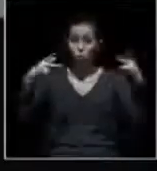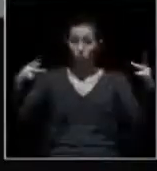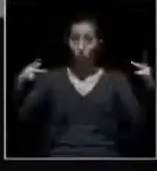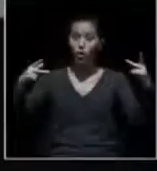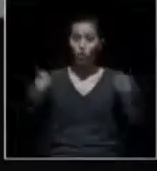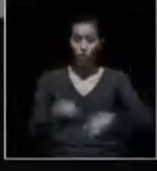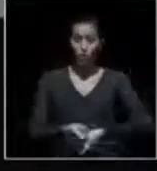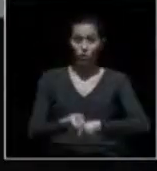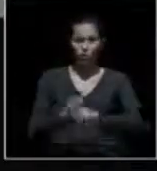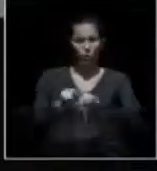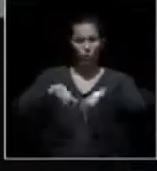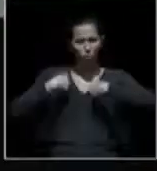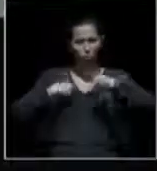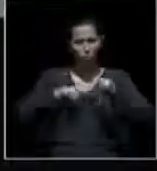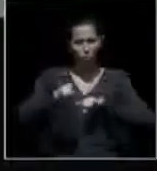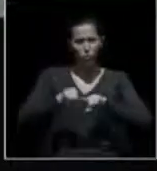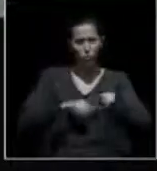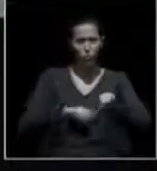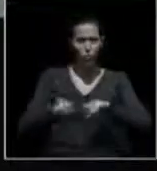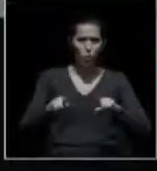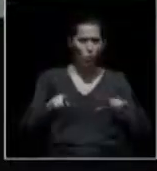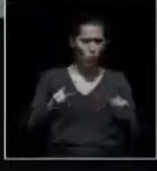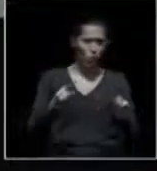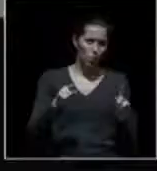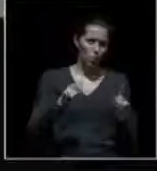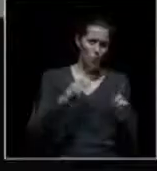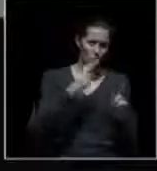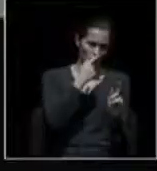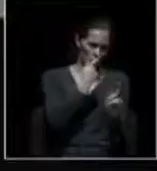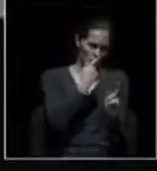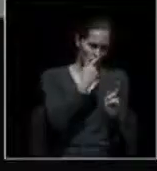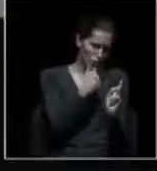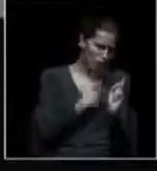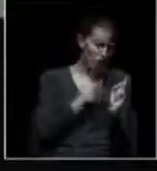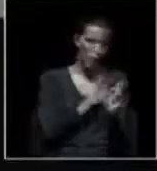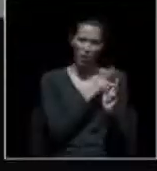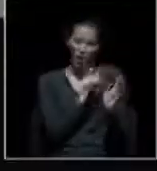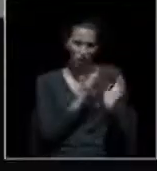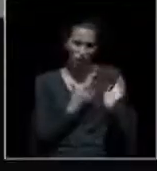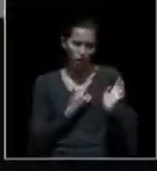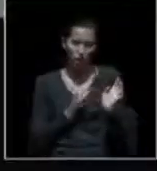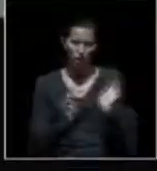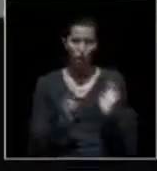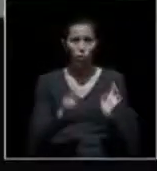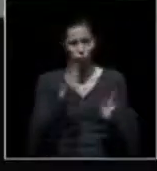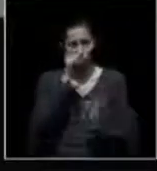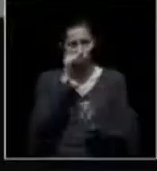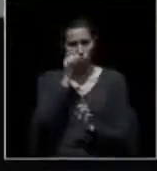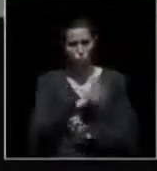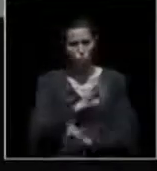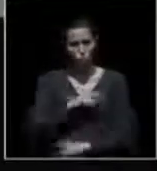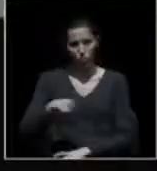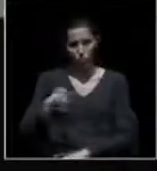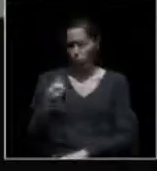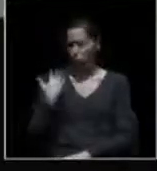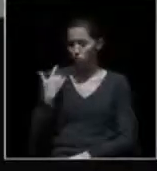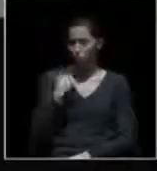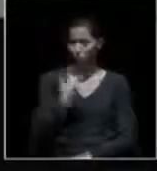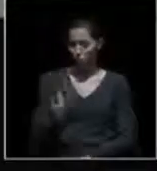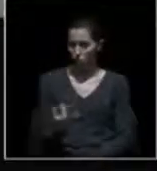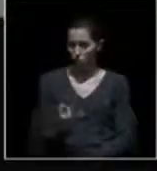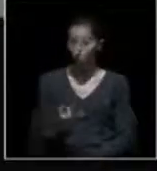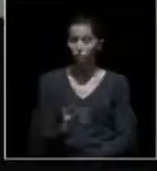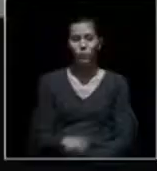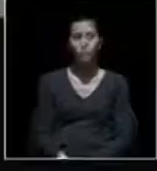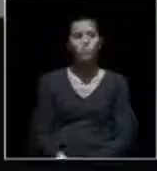não o são por uma opção política errada, no nosso entendimento, apesar de tudo o que o Sr. Presidente acabou de referir há pouco.